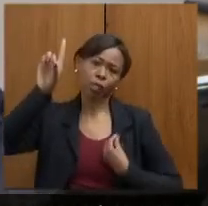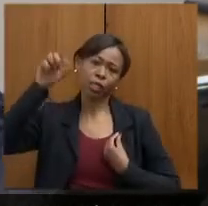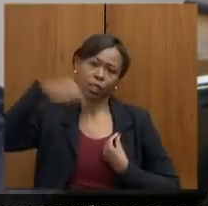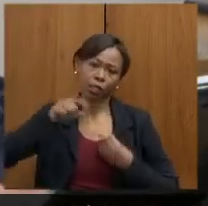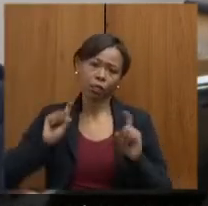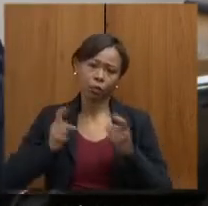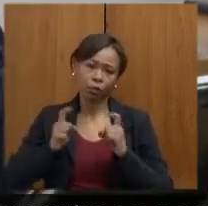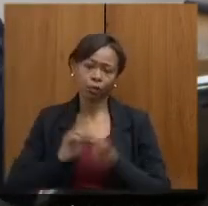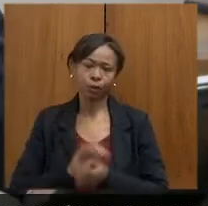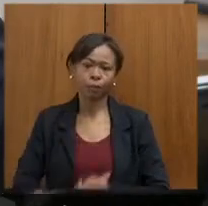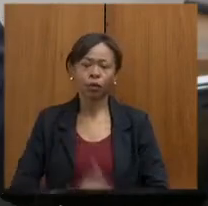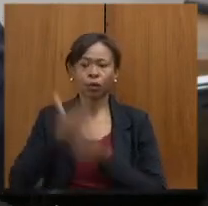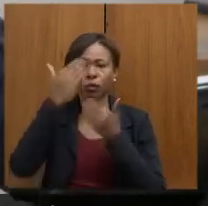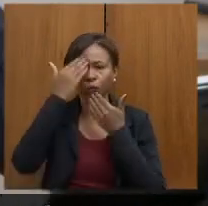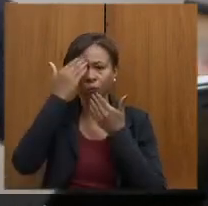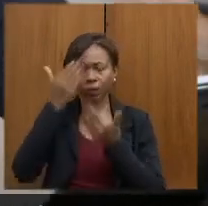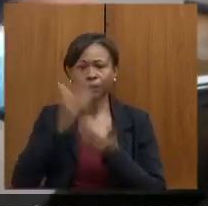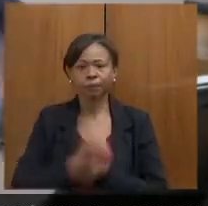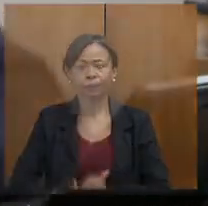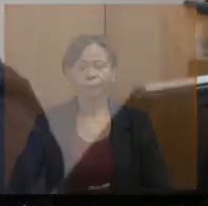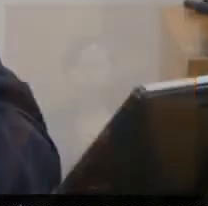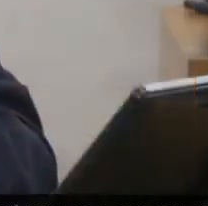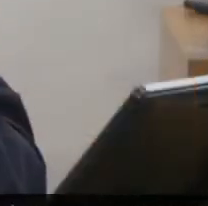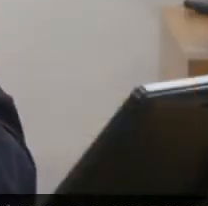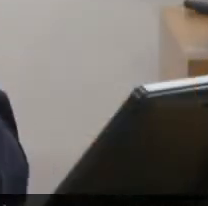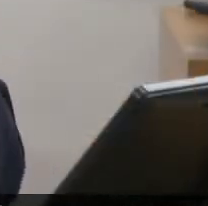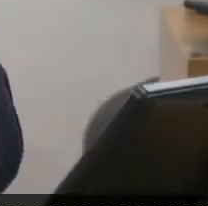nossa reunião Obrigado chocalho